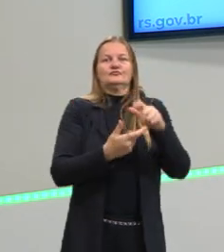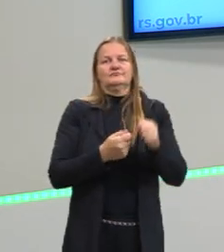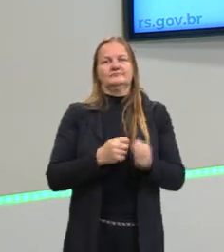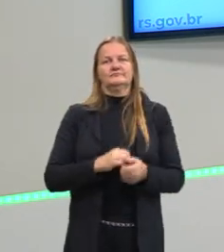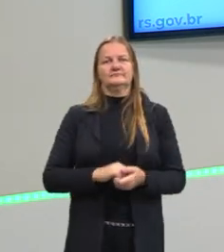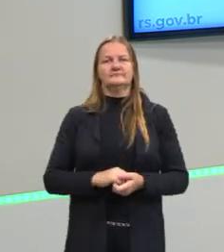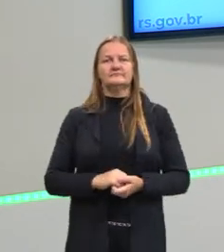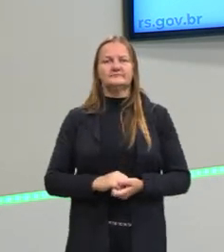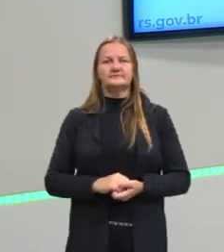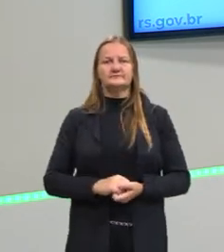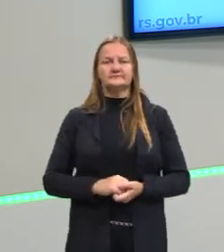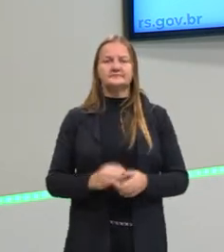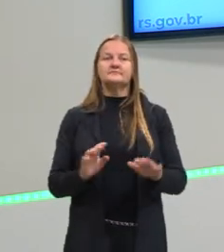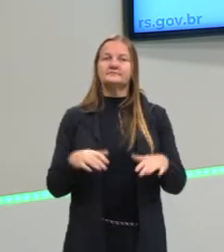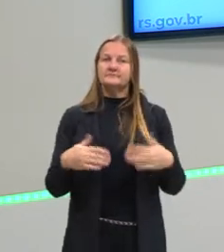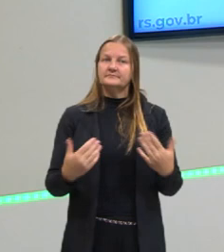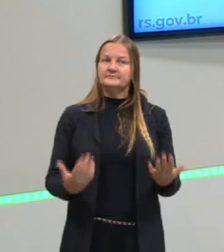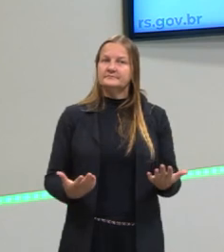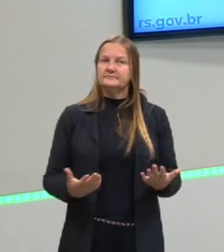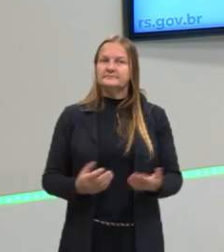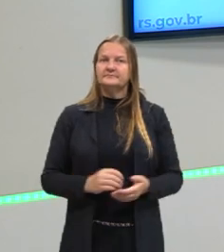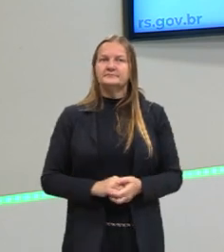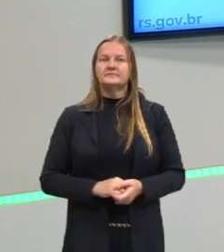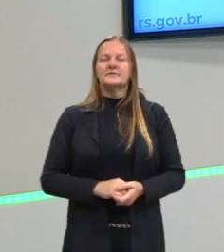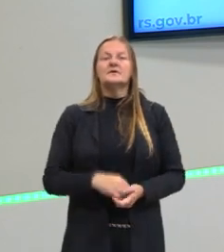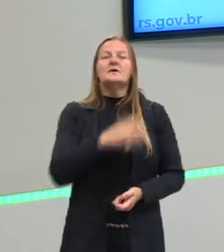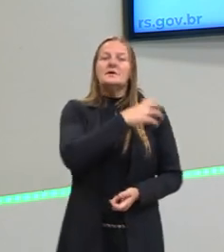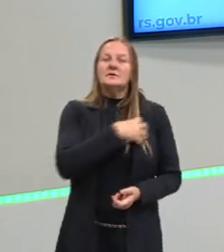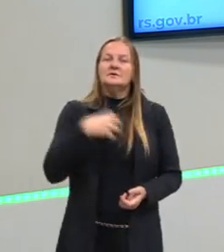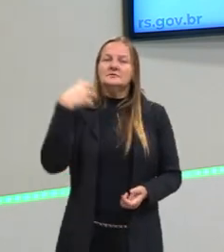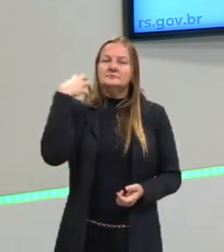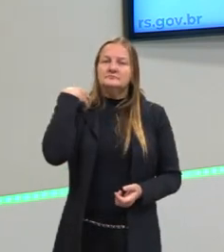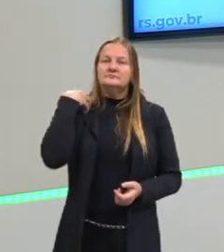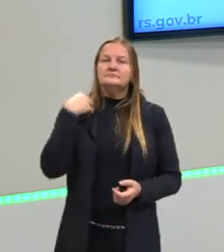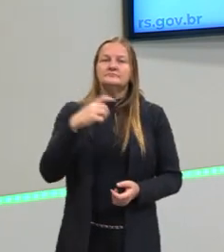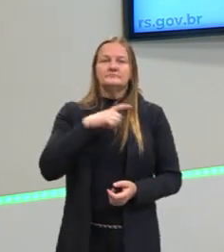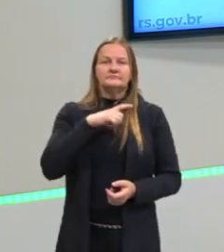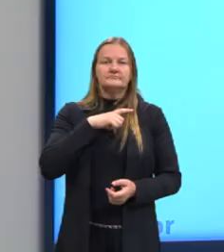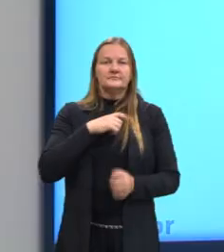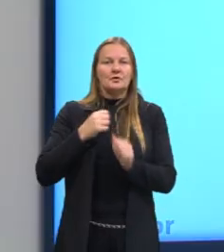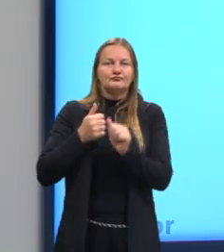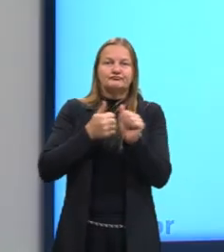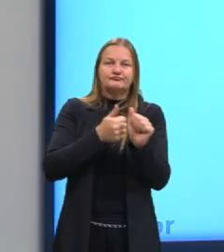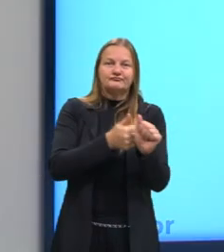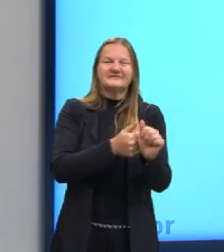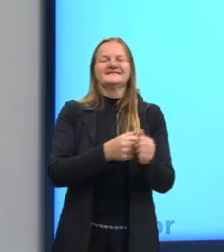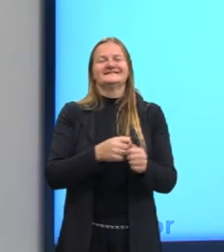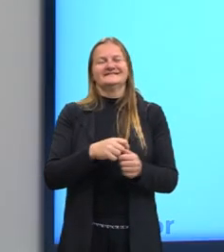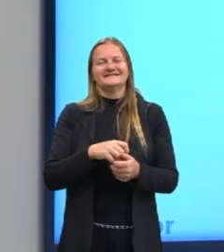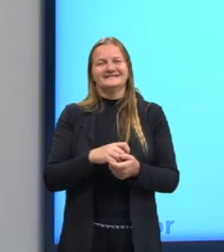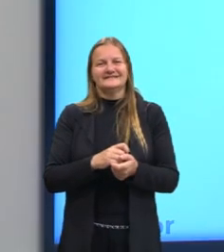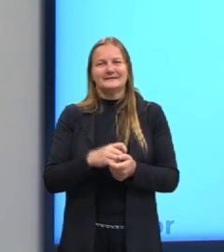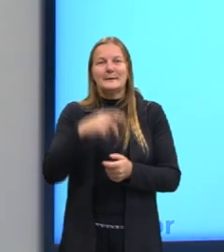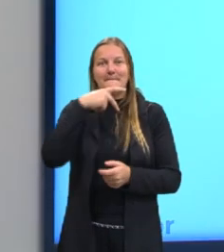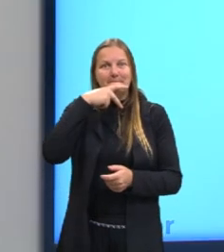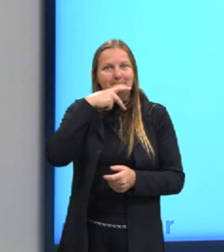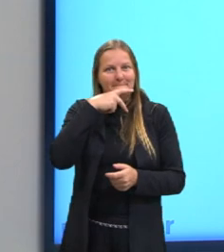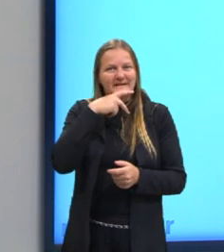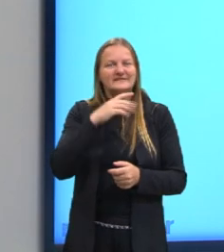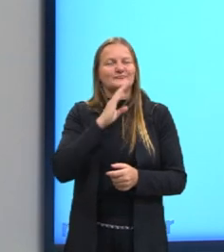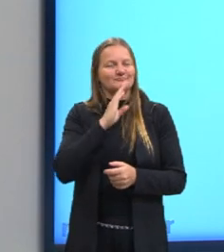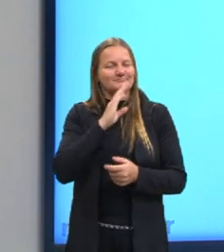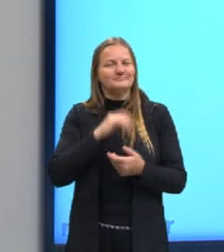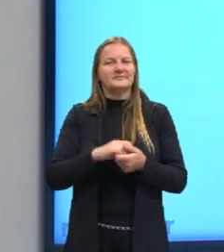conhecimento bom o cores tóteles O discípulo de Platão Ele estuda com Platão